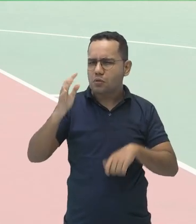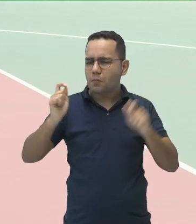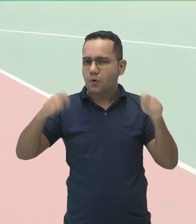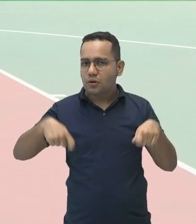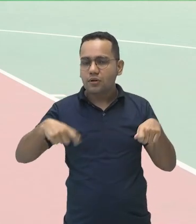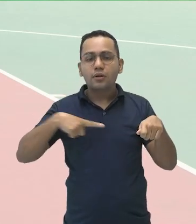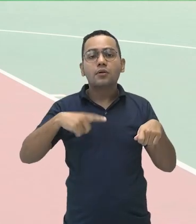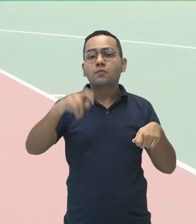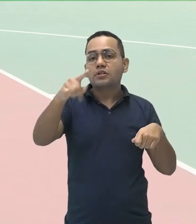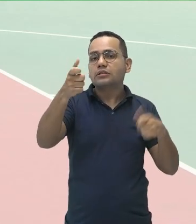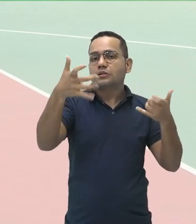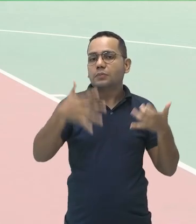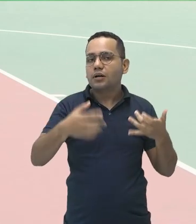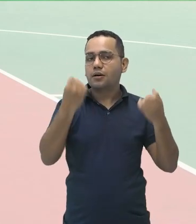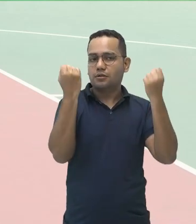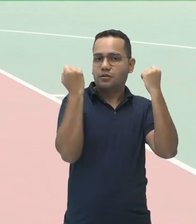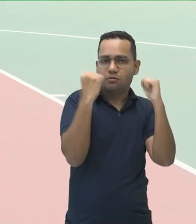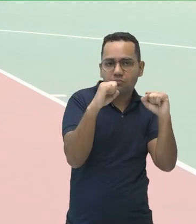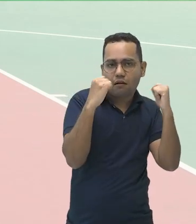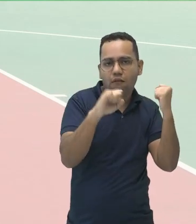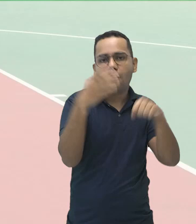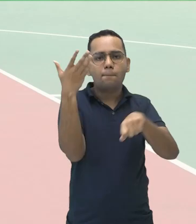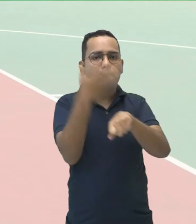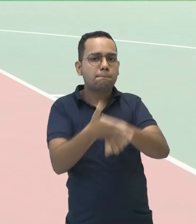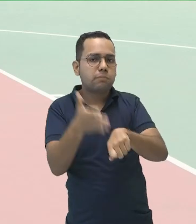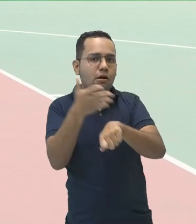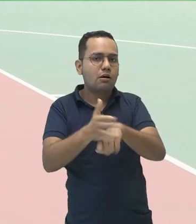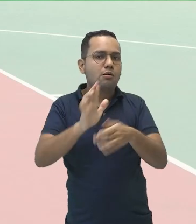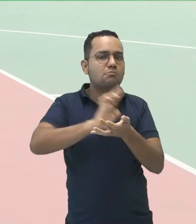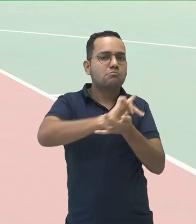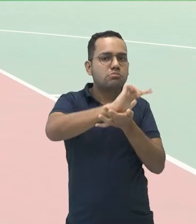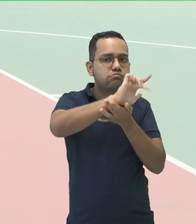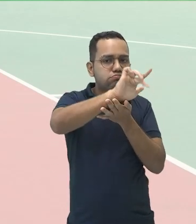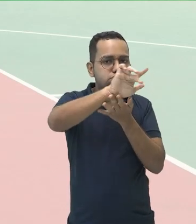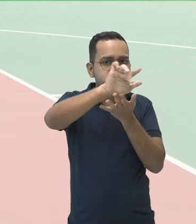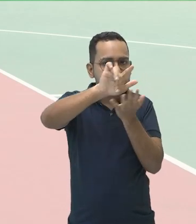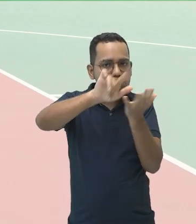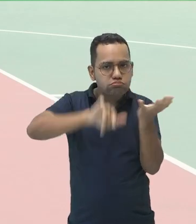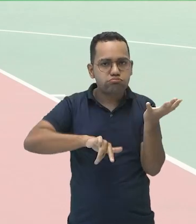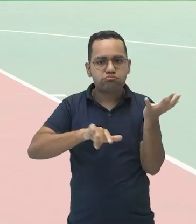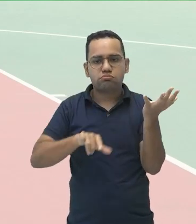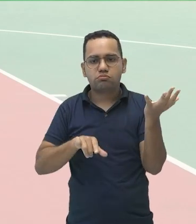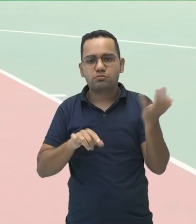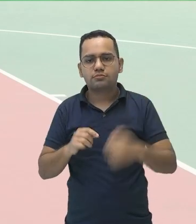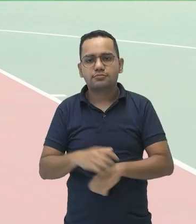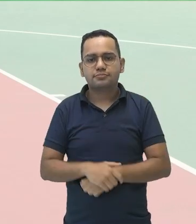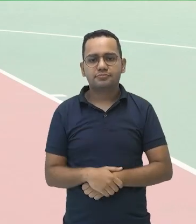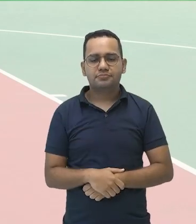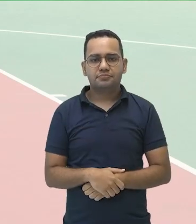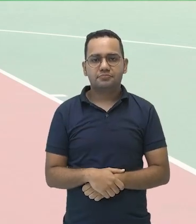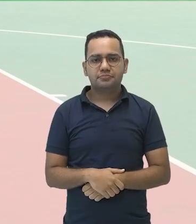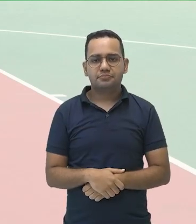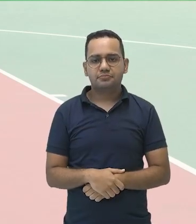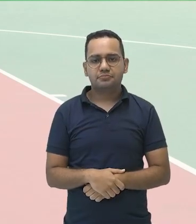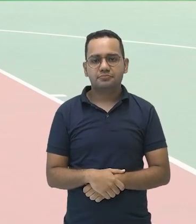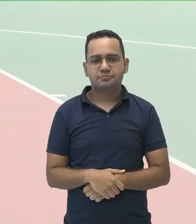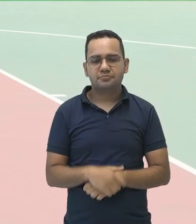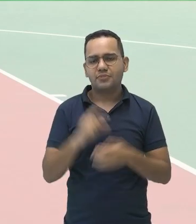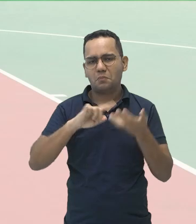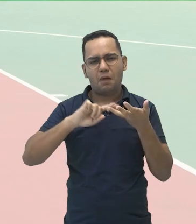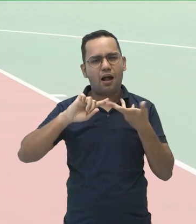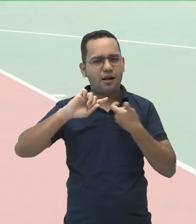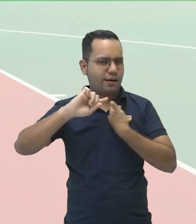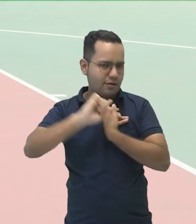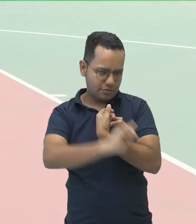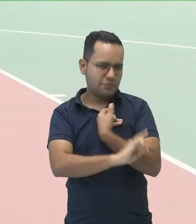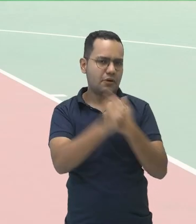atividades de ginástica, de que mais? De atividades de lutas, do futebol, do handebol, do